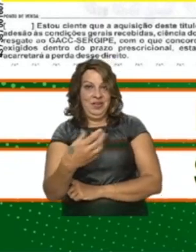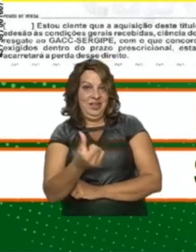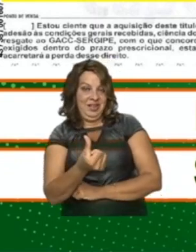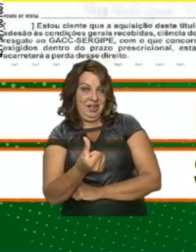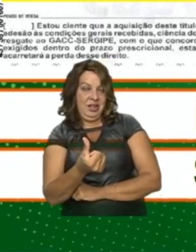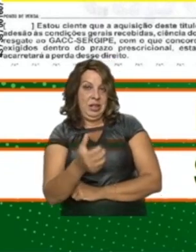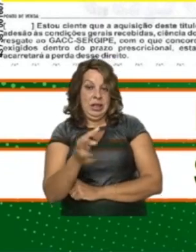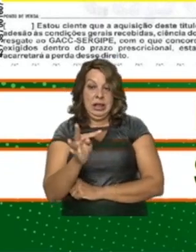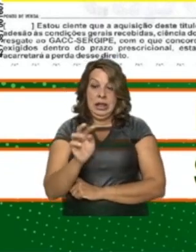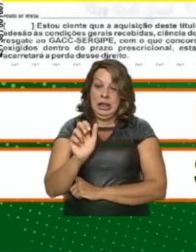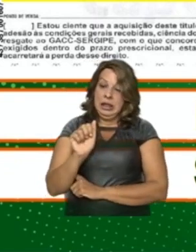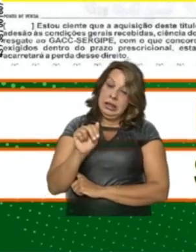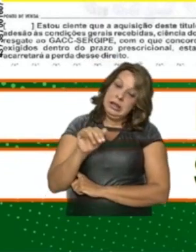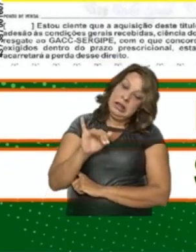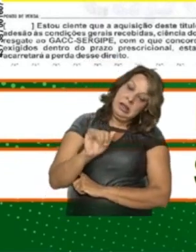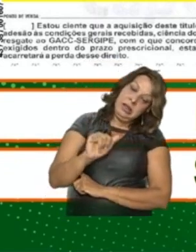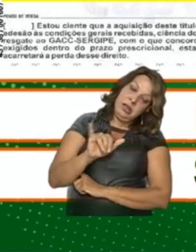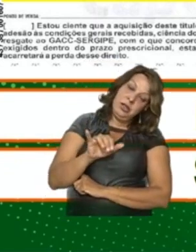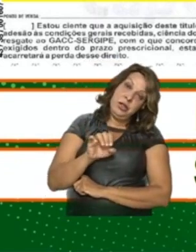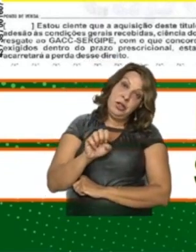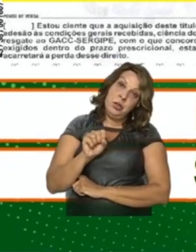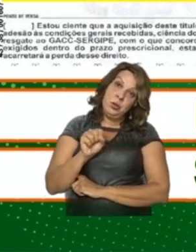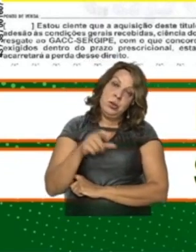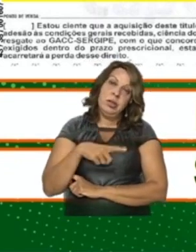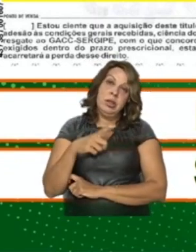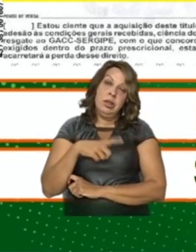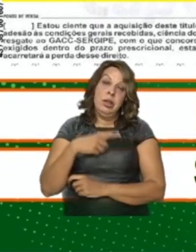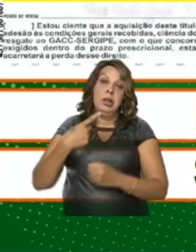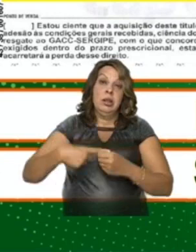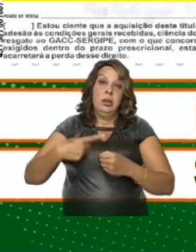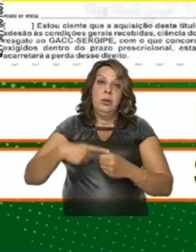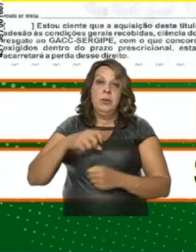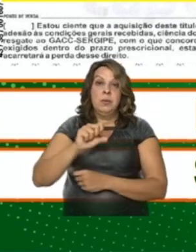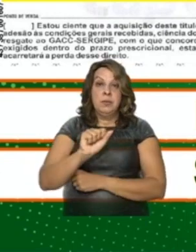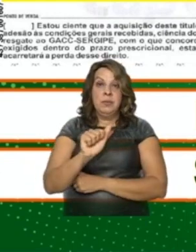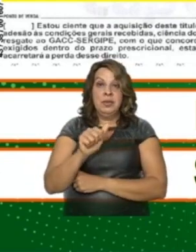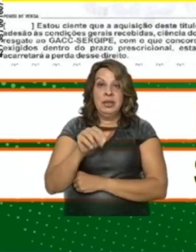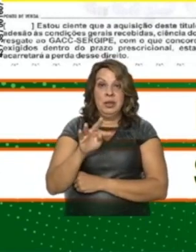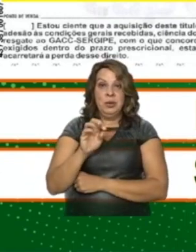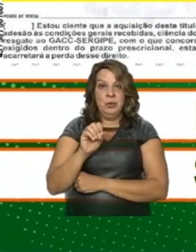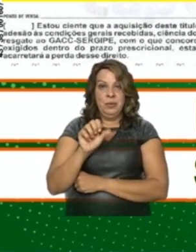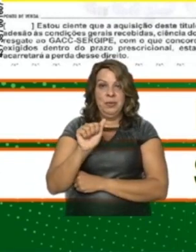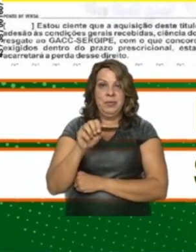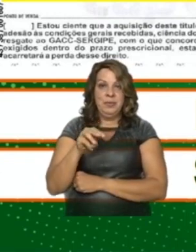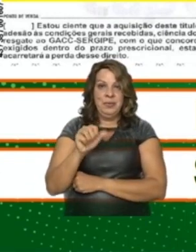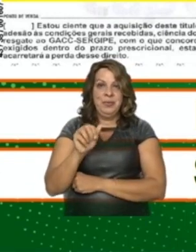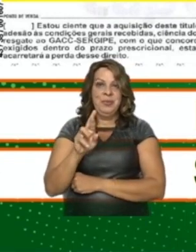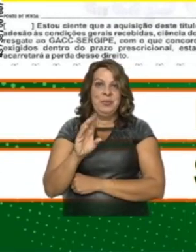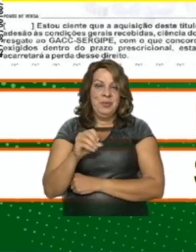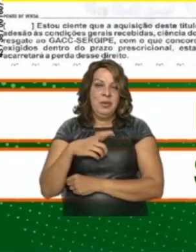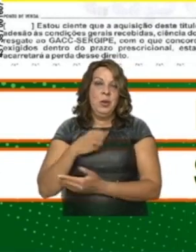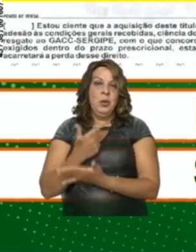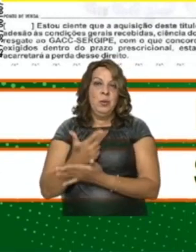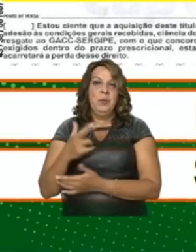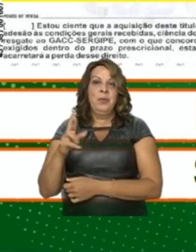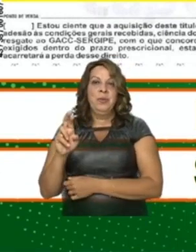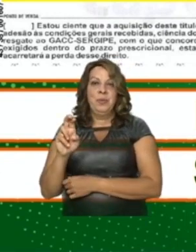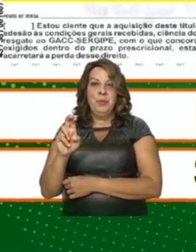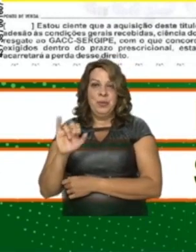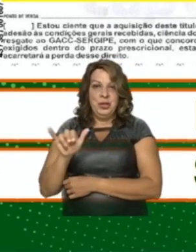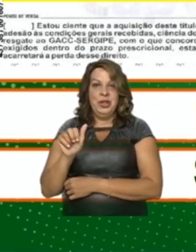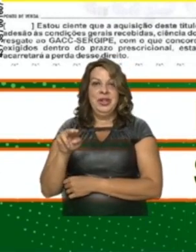084146, e a Tânia de Jesus, de Santo Amaro das Brotas, adquiriu com Jane, regional